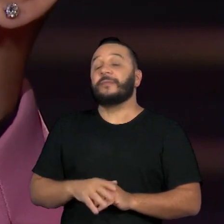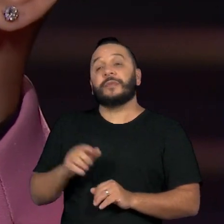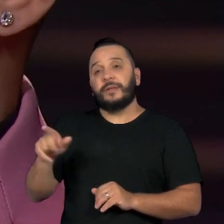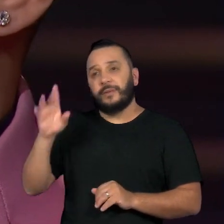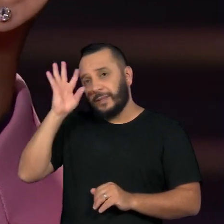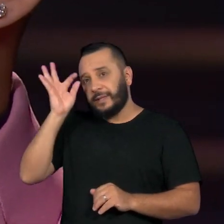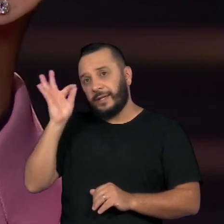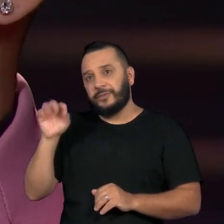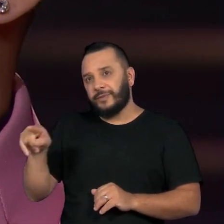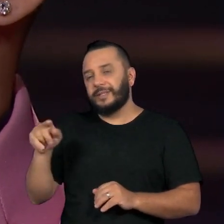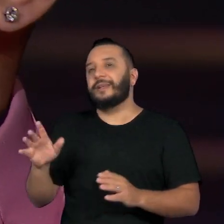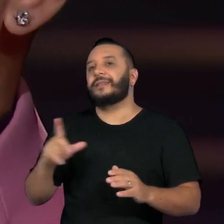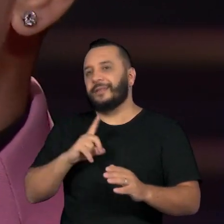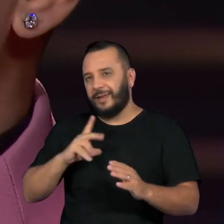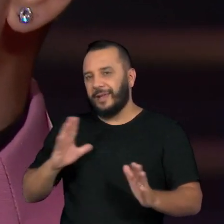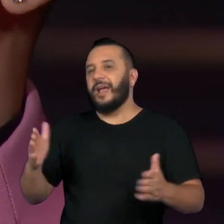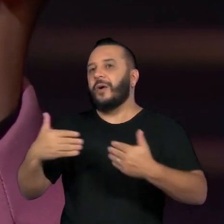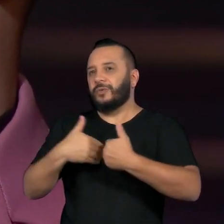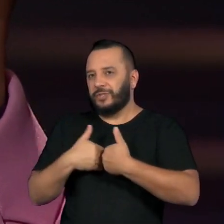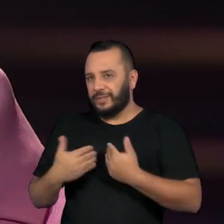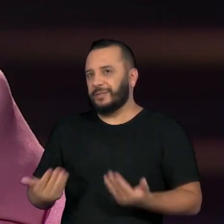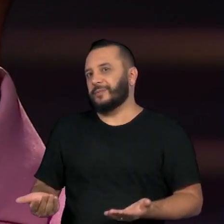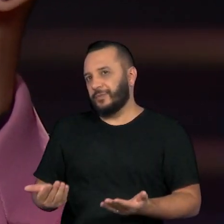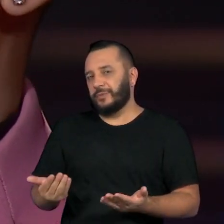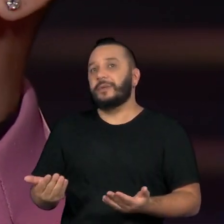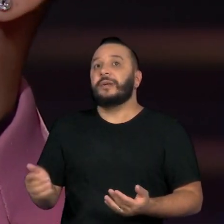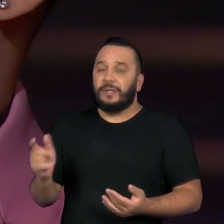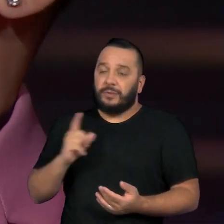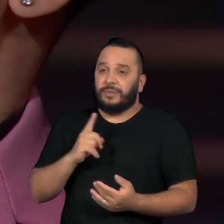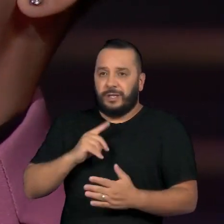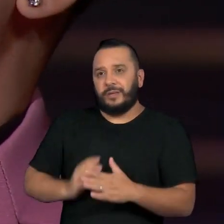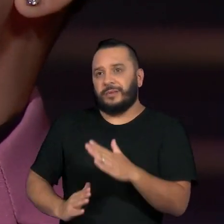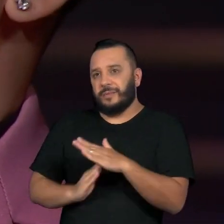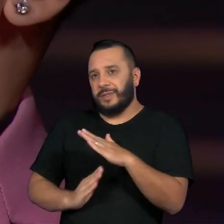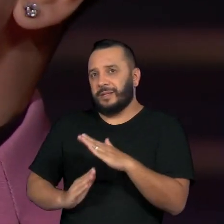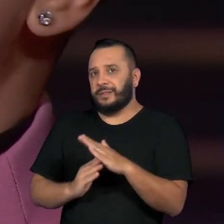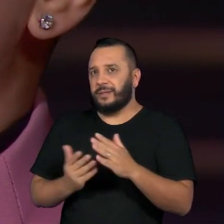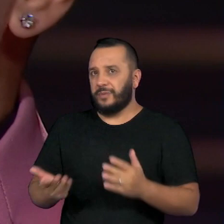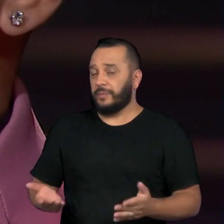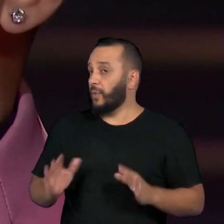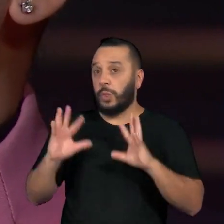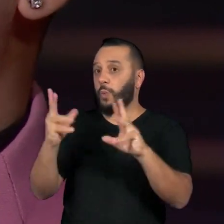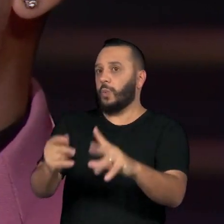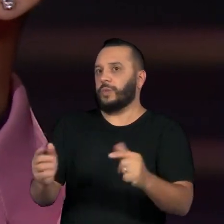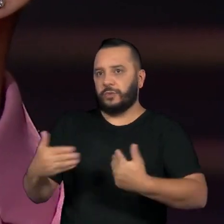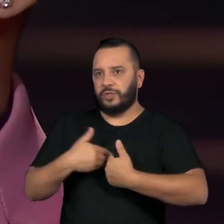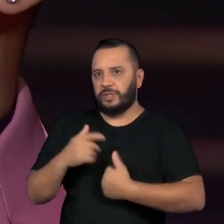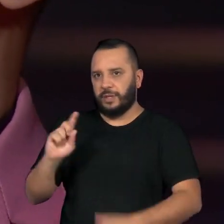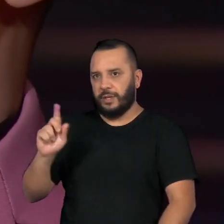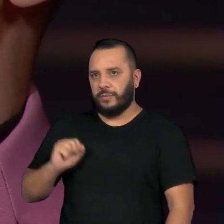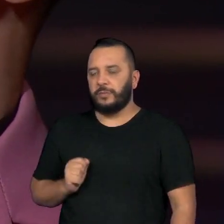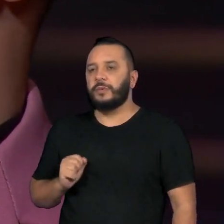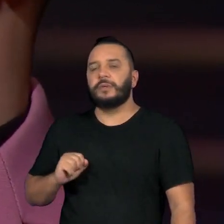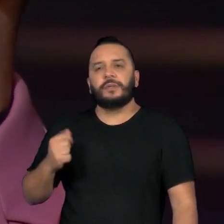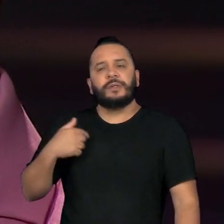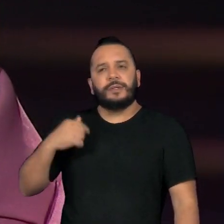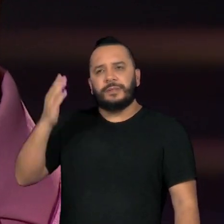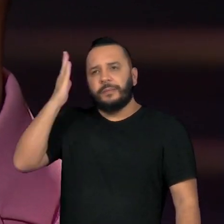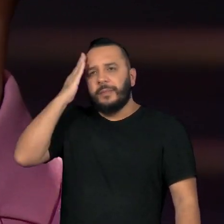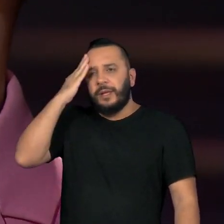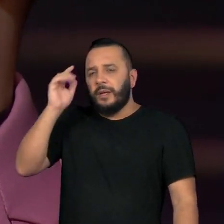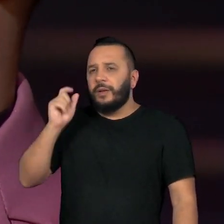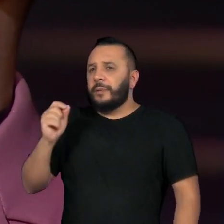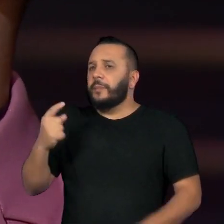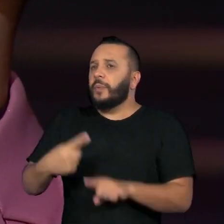autismo e que te dá aquela limitação. Não todos os autistas, eu tenho essa limitação. Então, você saber o porquê te permite se